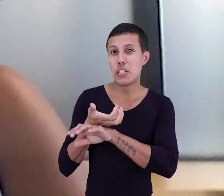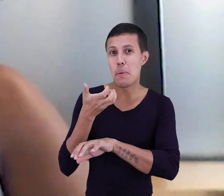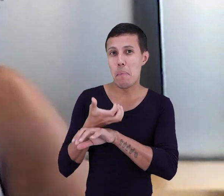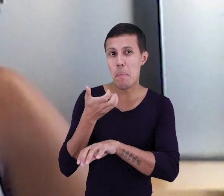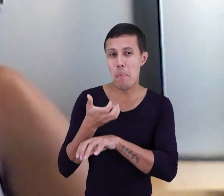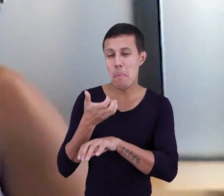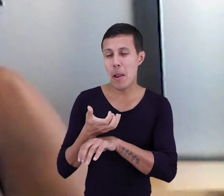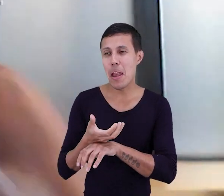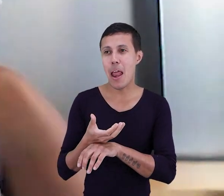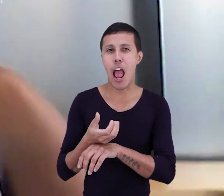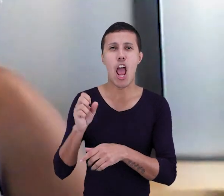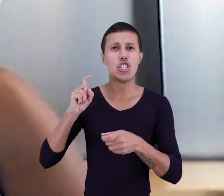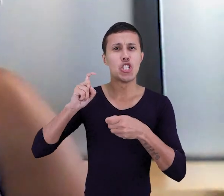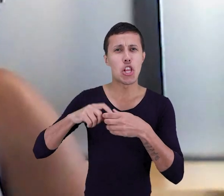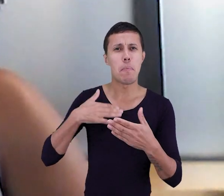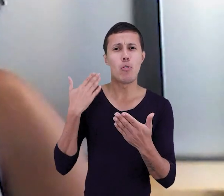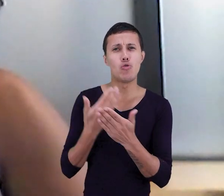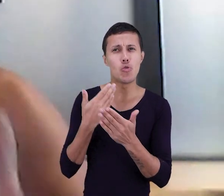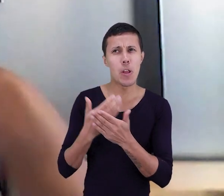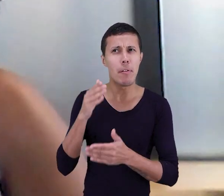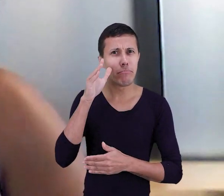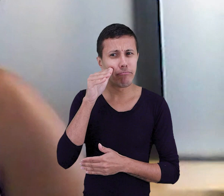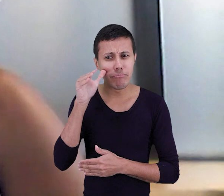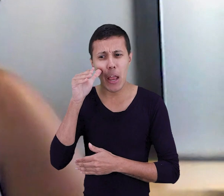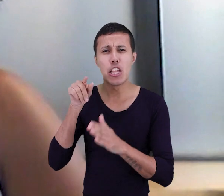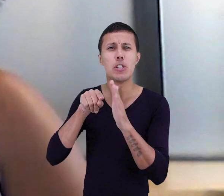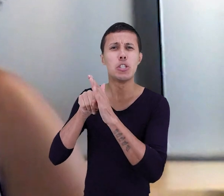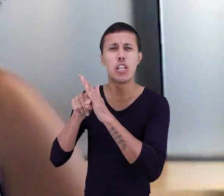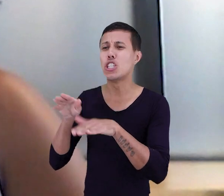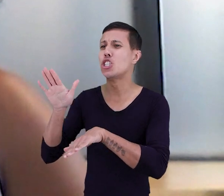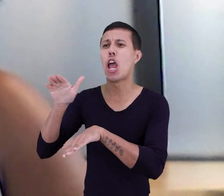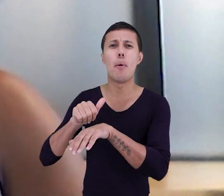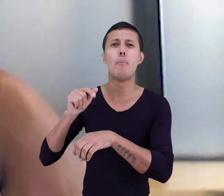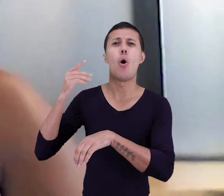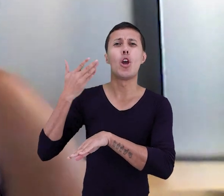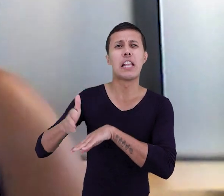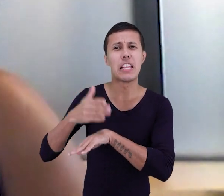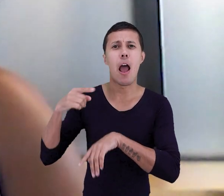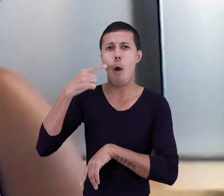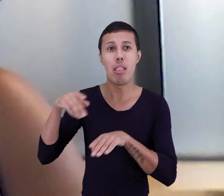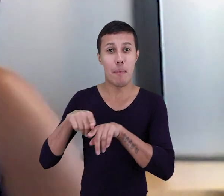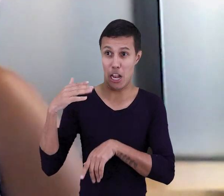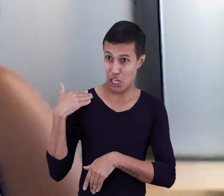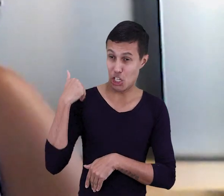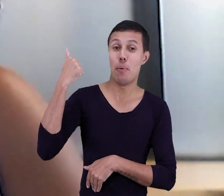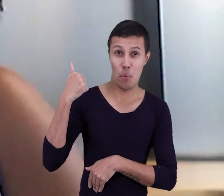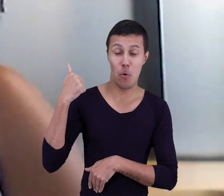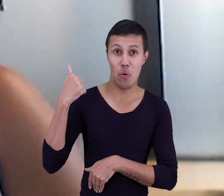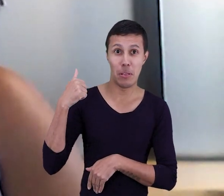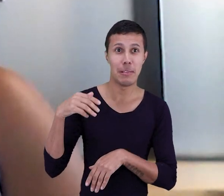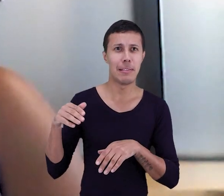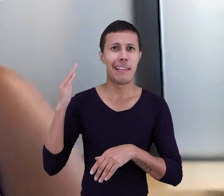procurar advogados, estagiários, né, para poder entender como é que funcionava a justiça, né, no país. Eu fui uma dessas pessoas que ele